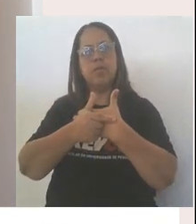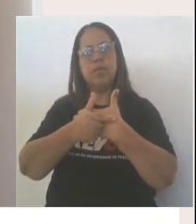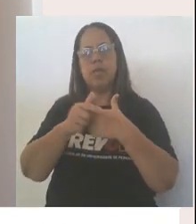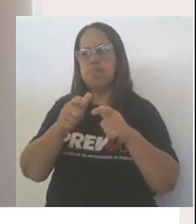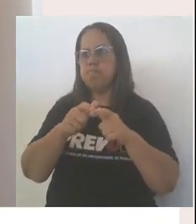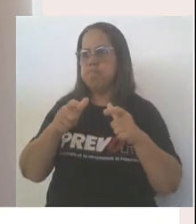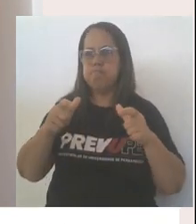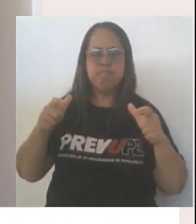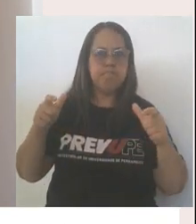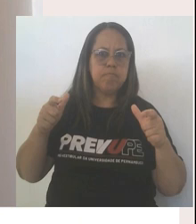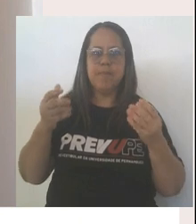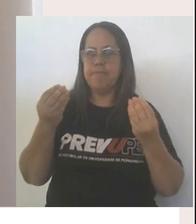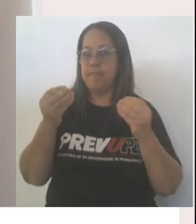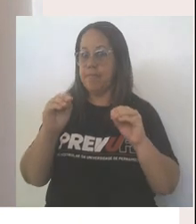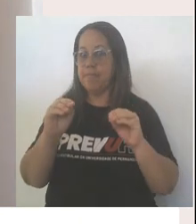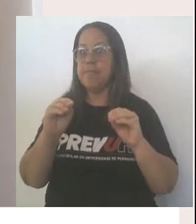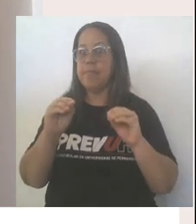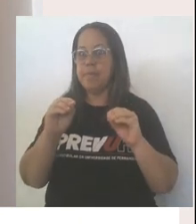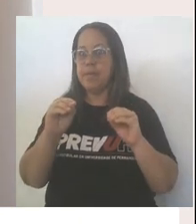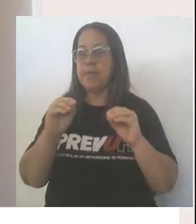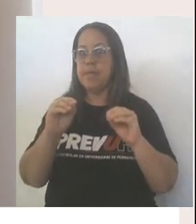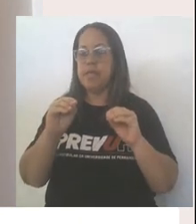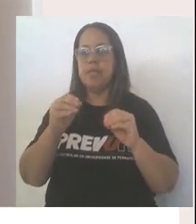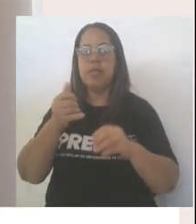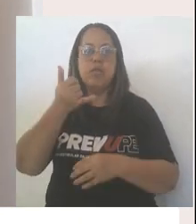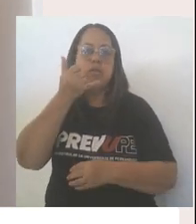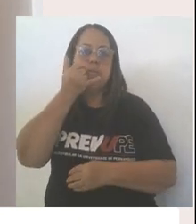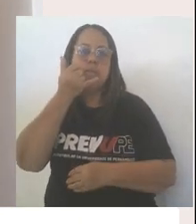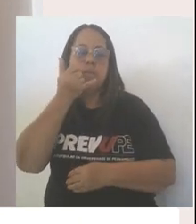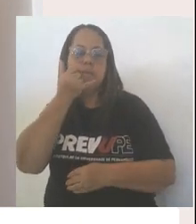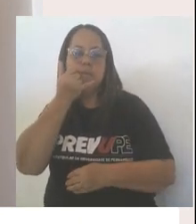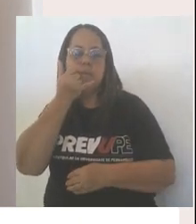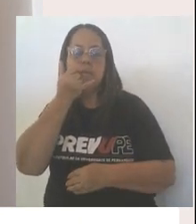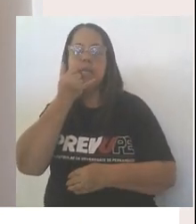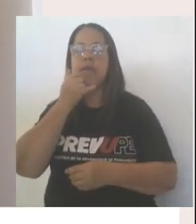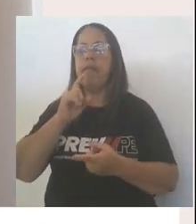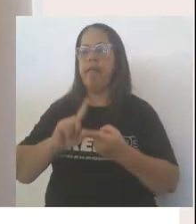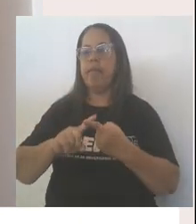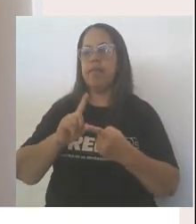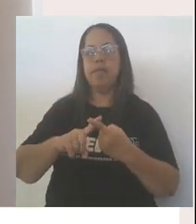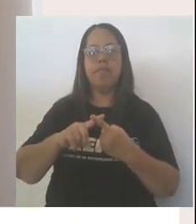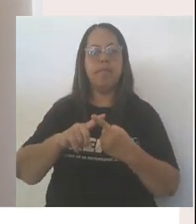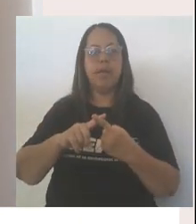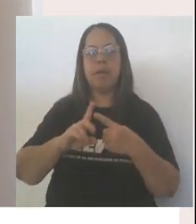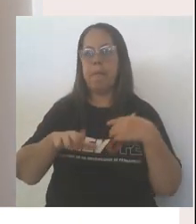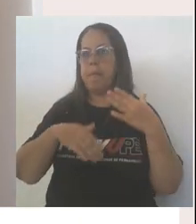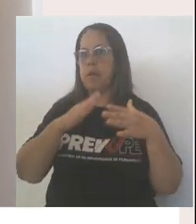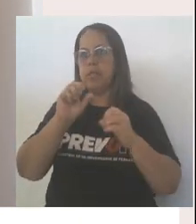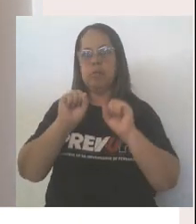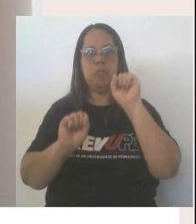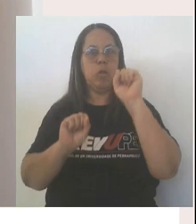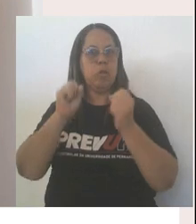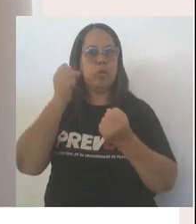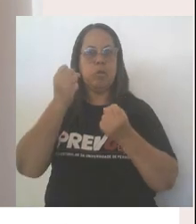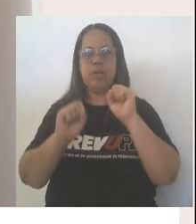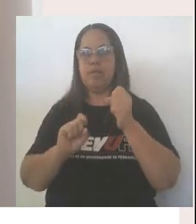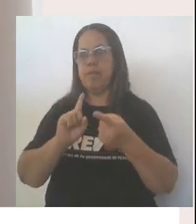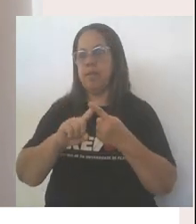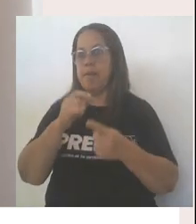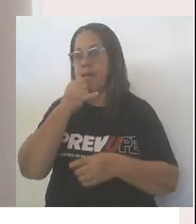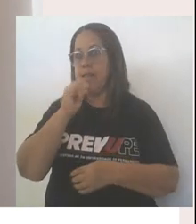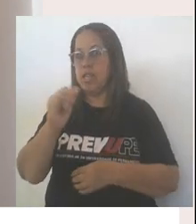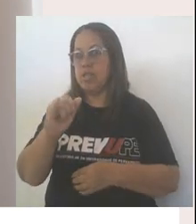ampla gama de aplicações, desde dispositivos eletrônicos até processos industriais e energias